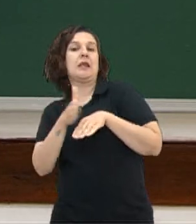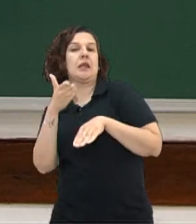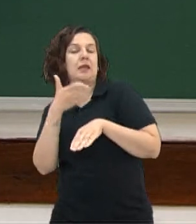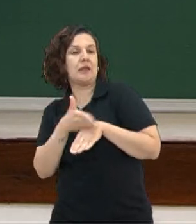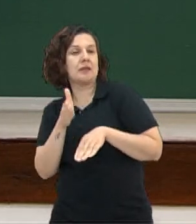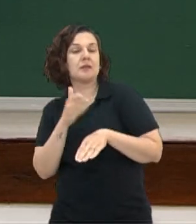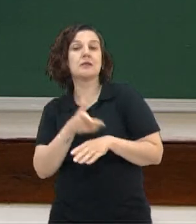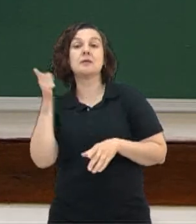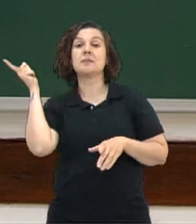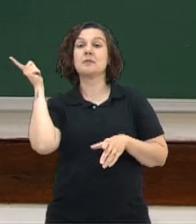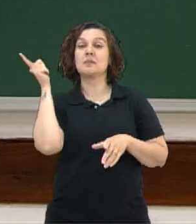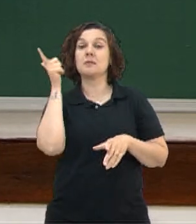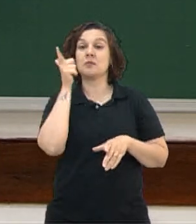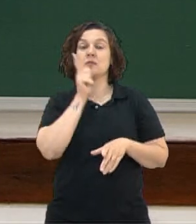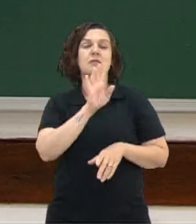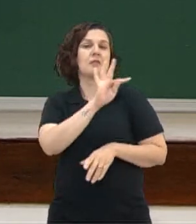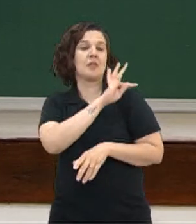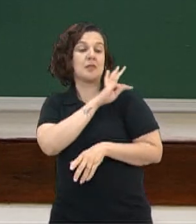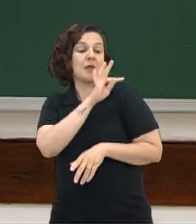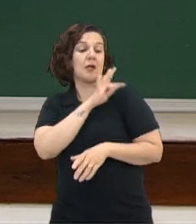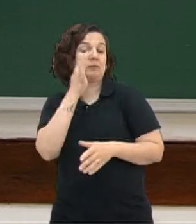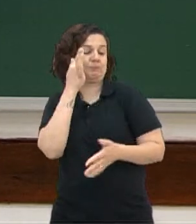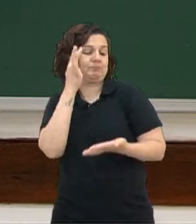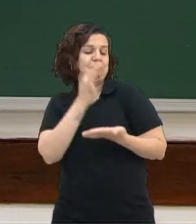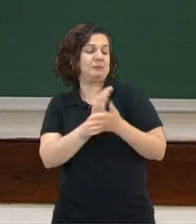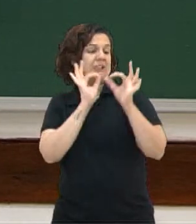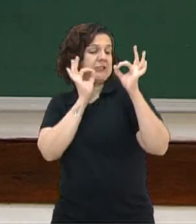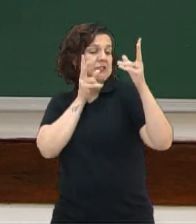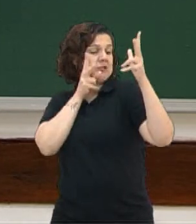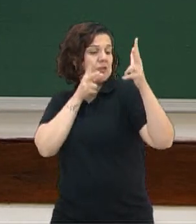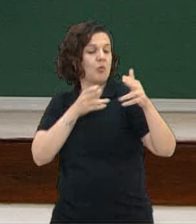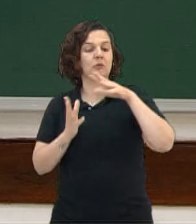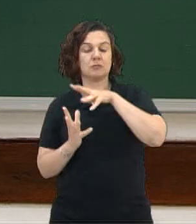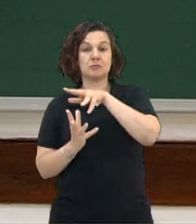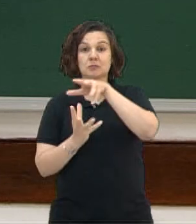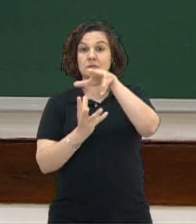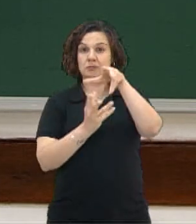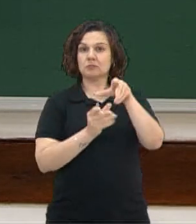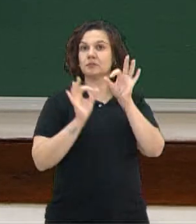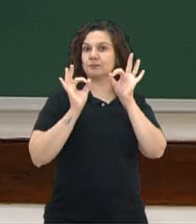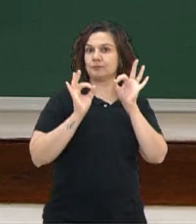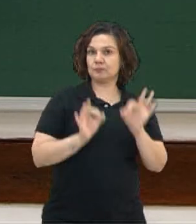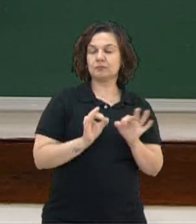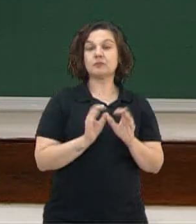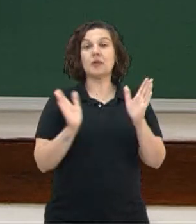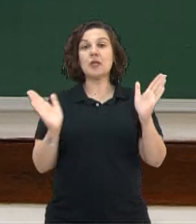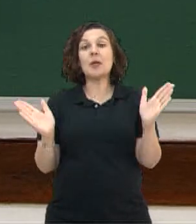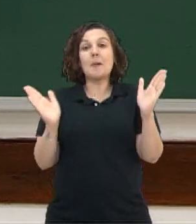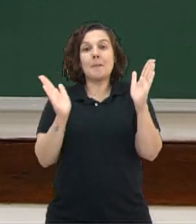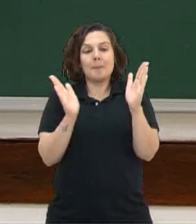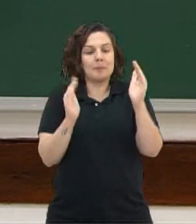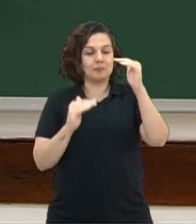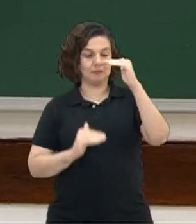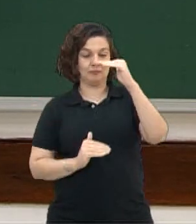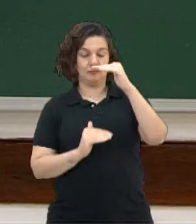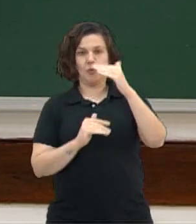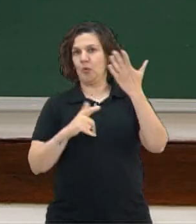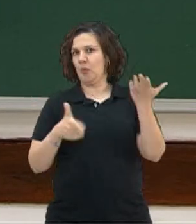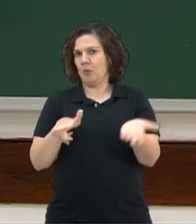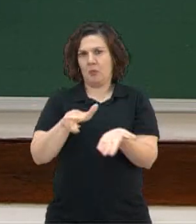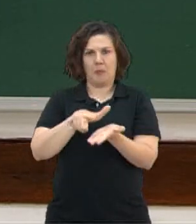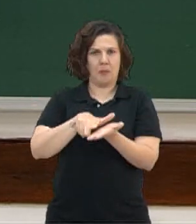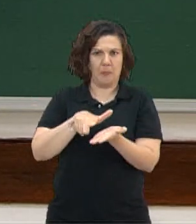ponto de garantir uma representação fiel da superfície terrestre nessa área, seja uma folha